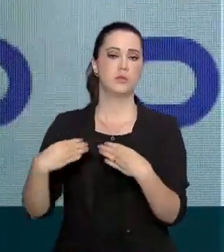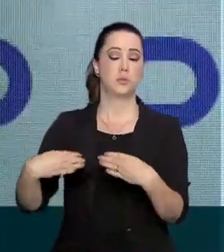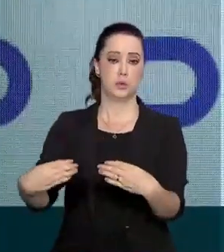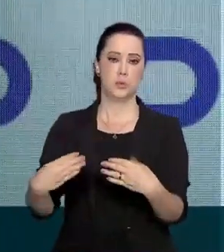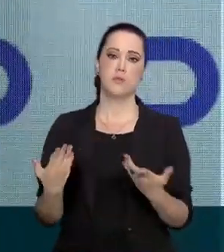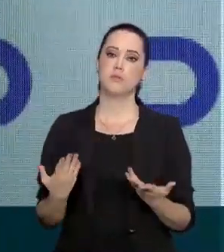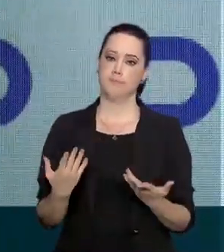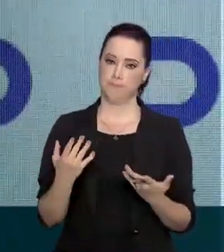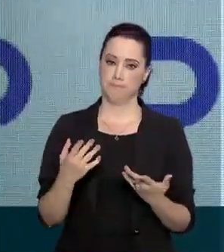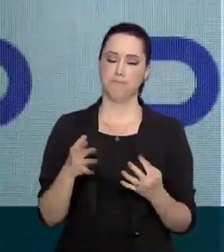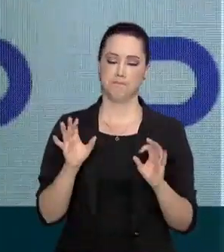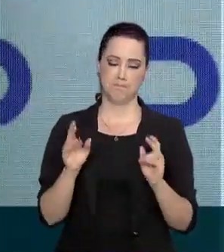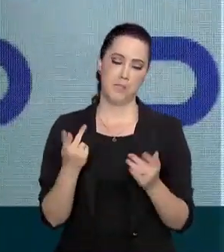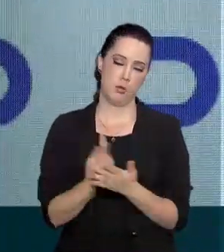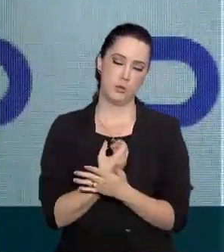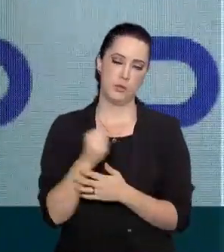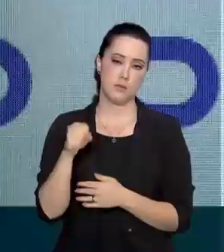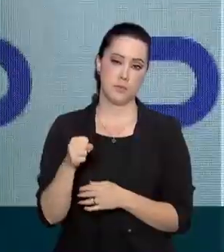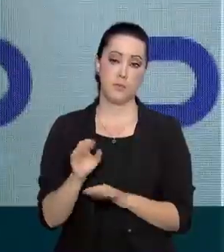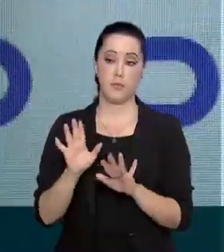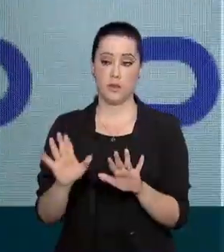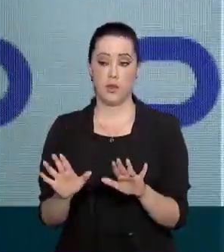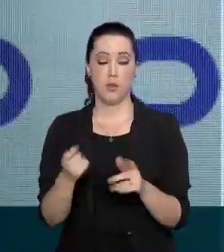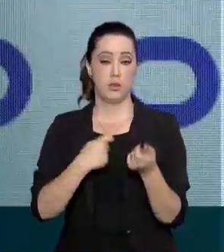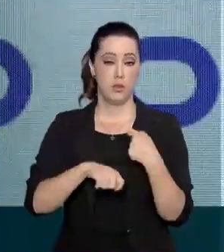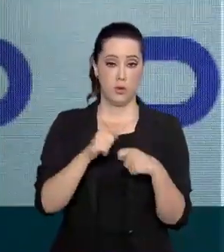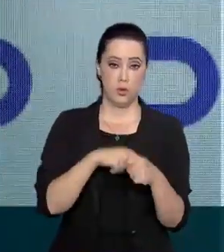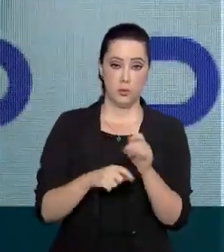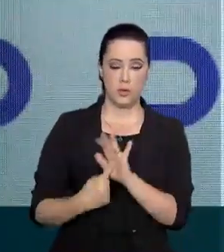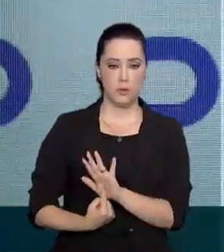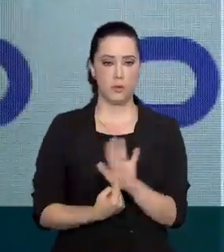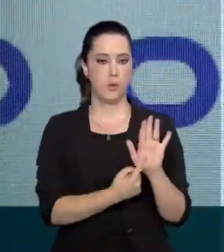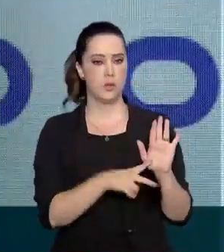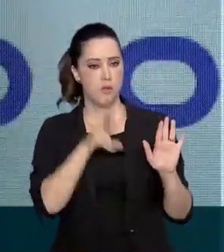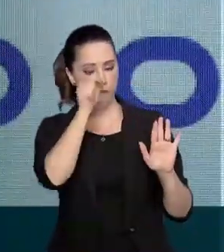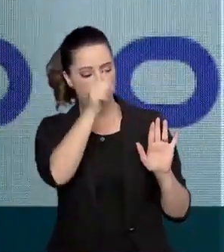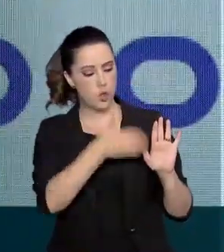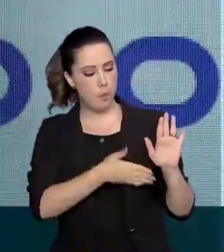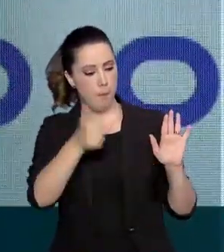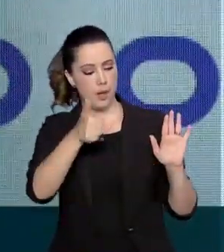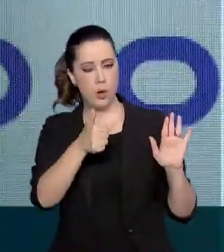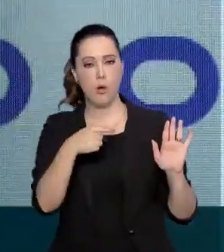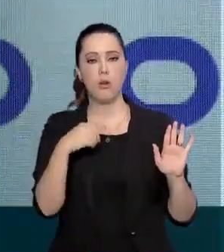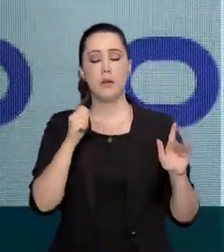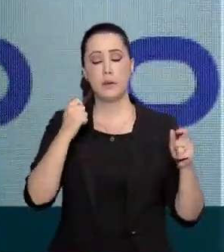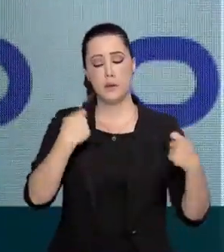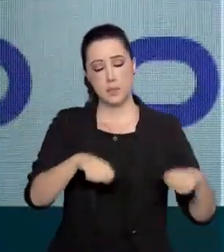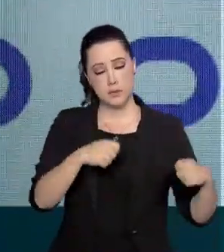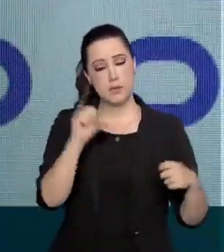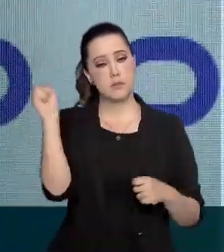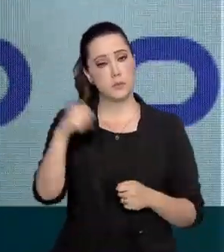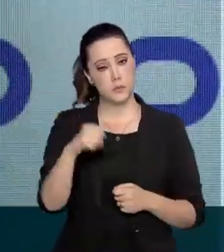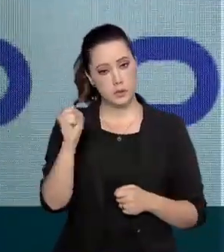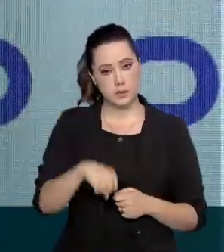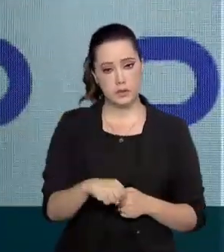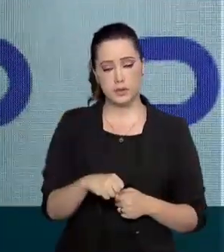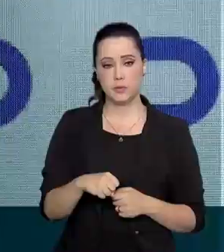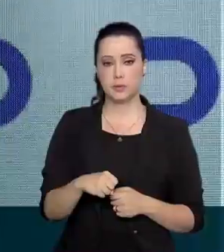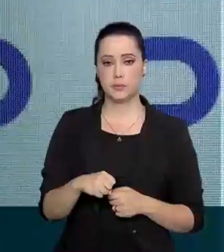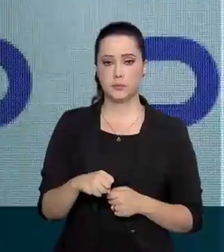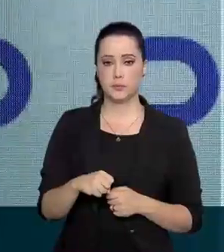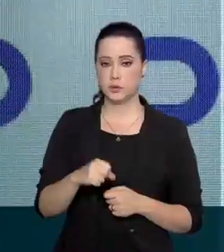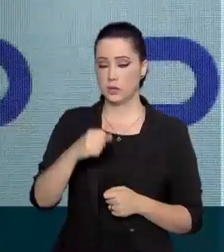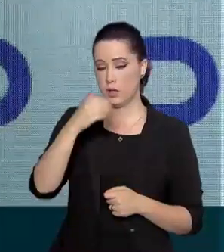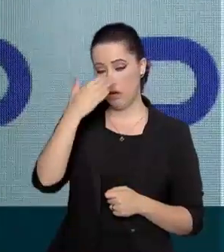feito. E a economia, como dá sinais forte de reação, devemos sim, em grande parte,